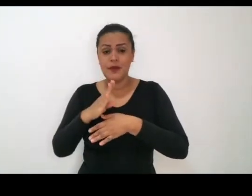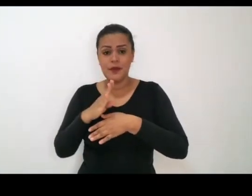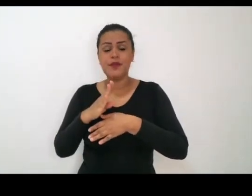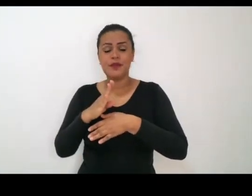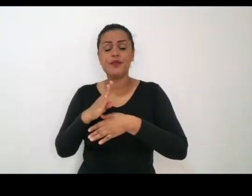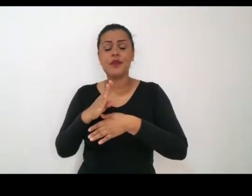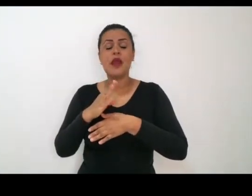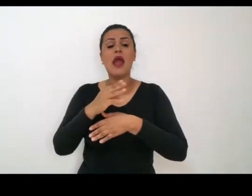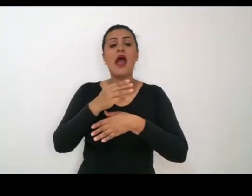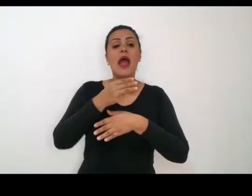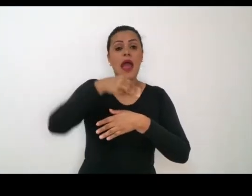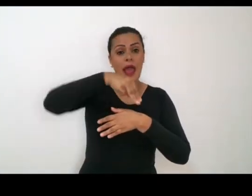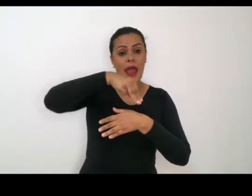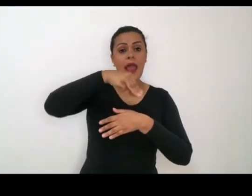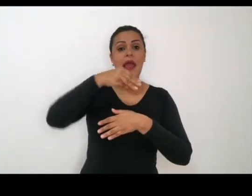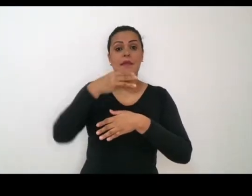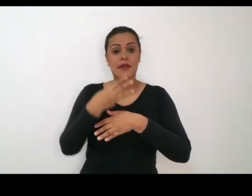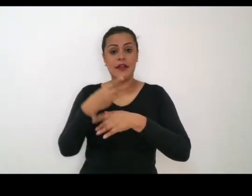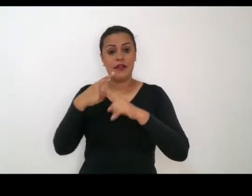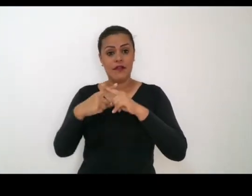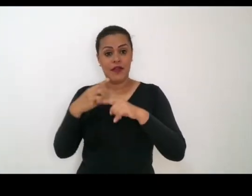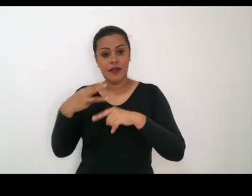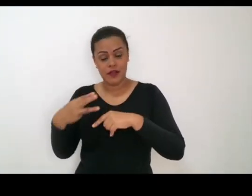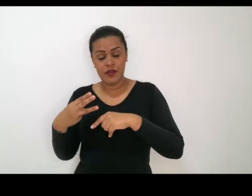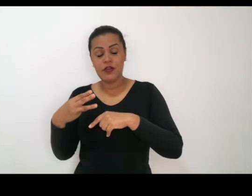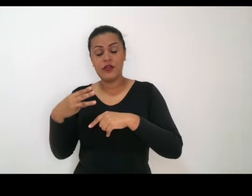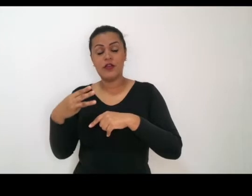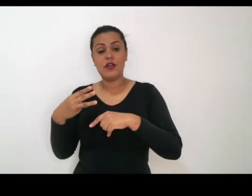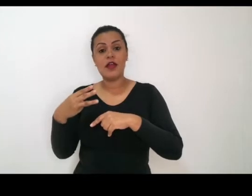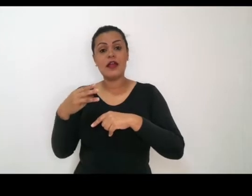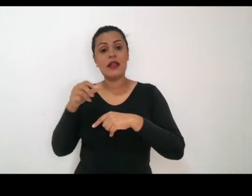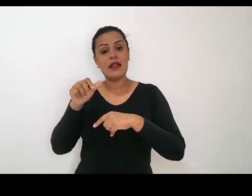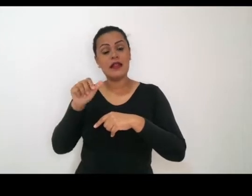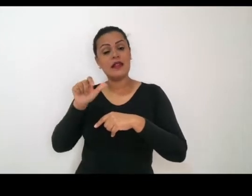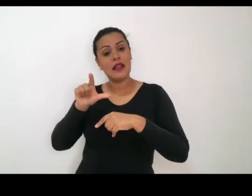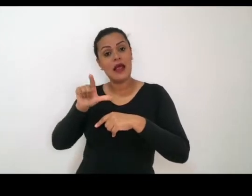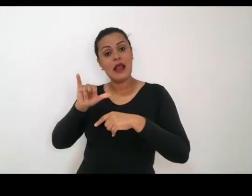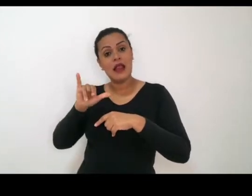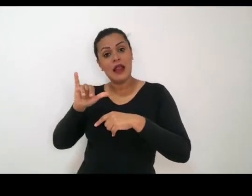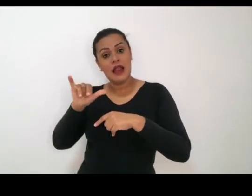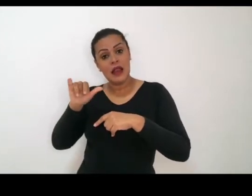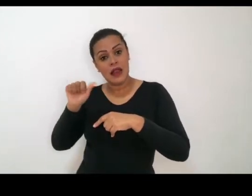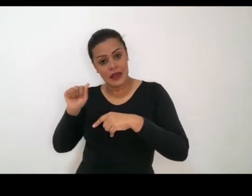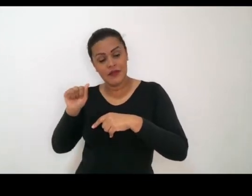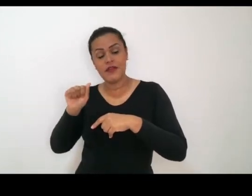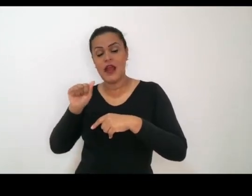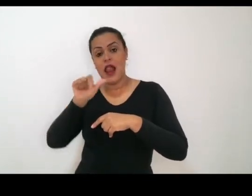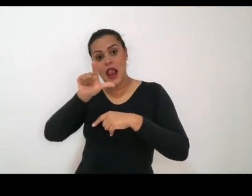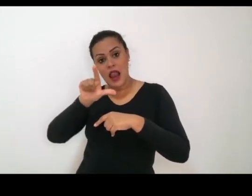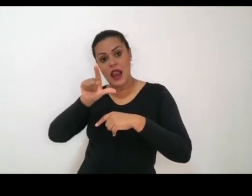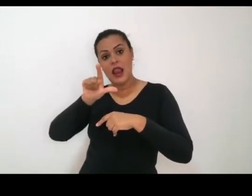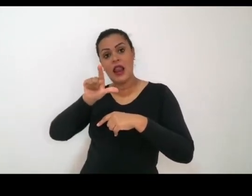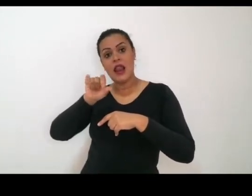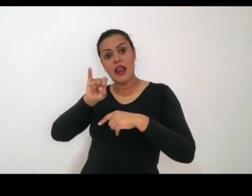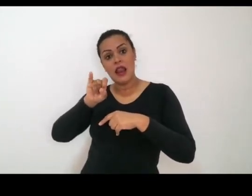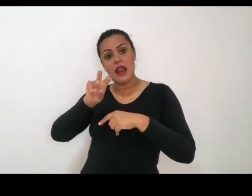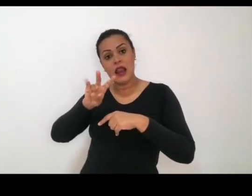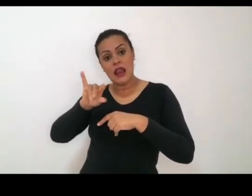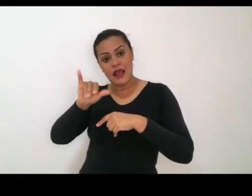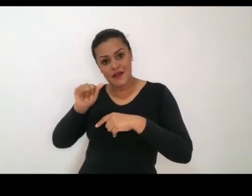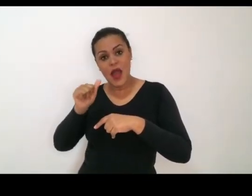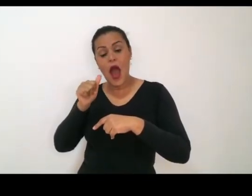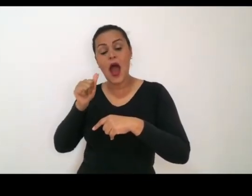foi em 1973. É importante pontuar isso também, sabe? Que ela foi a primeira, e durante um bom